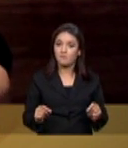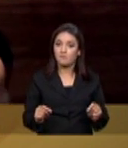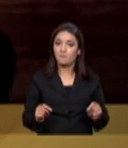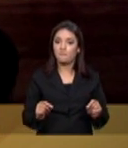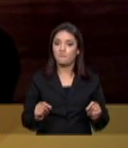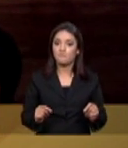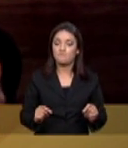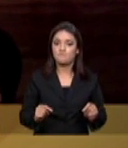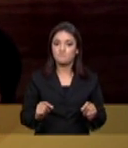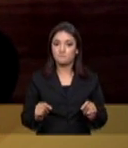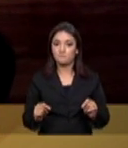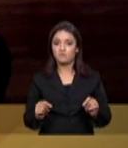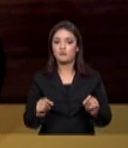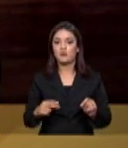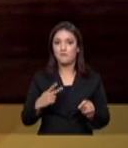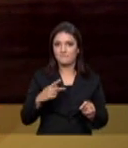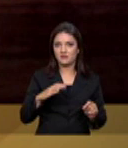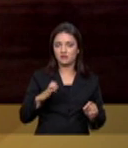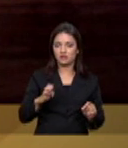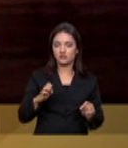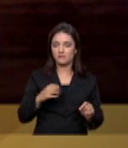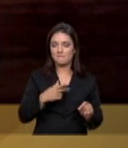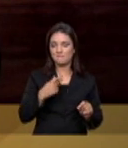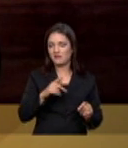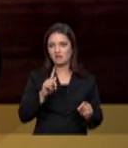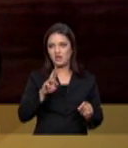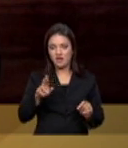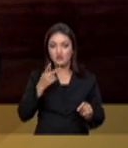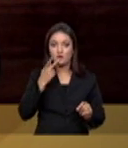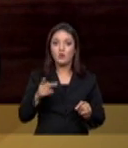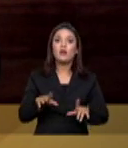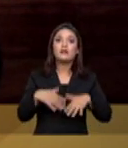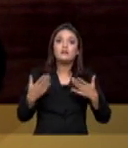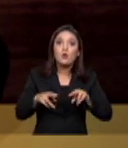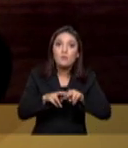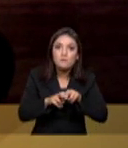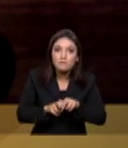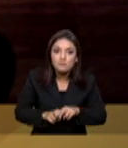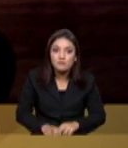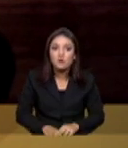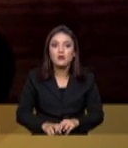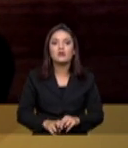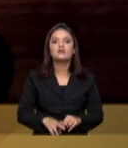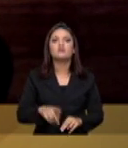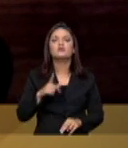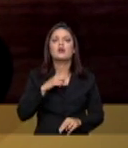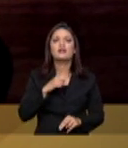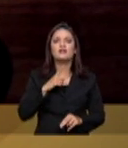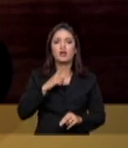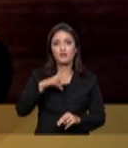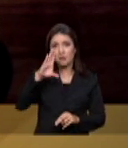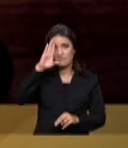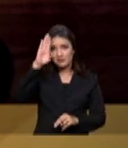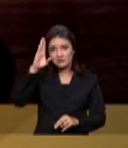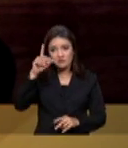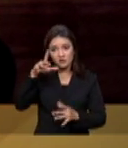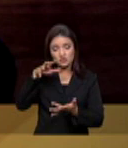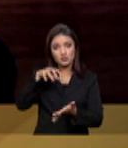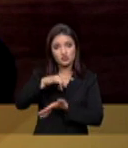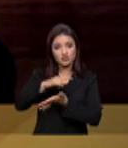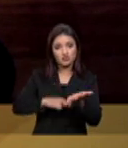nesse aparecer tá no e-doc 84 do Val em consequência conseguiu primazia de